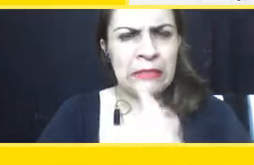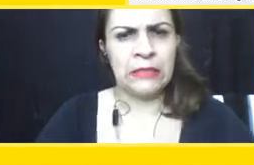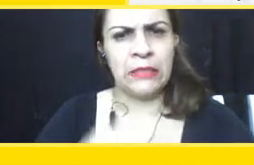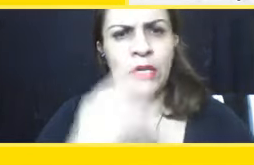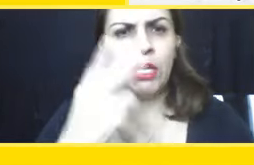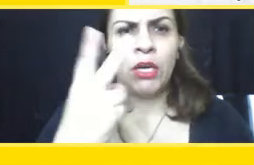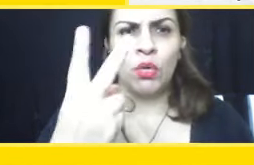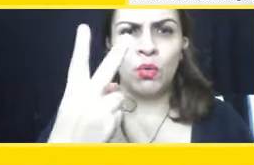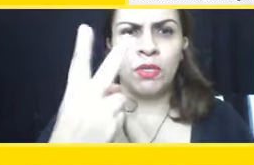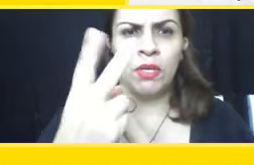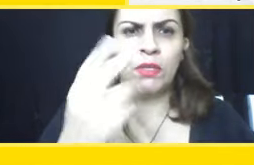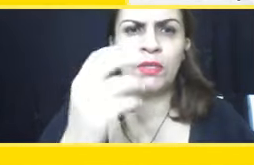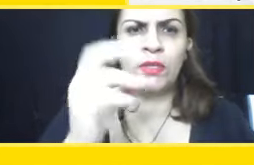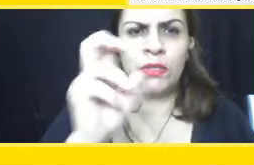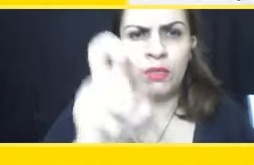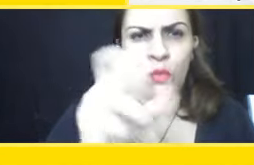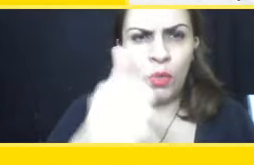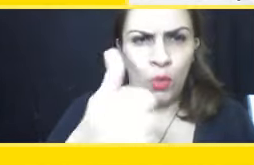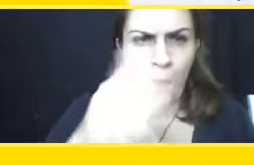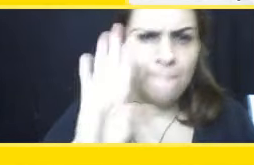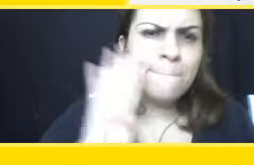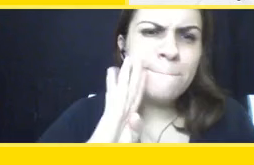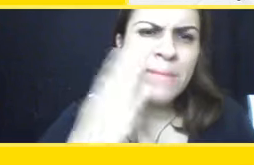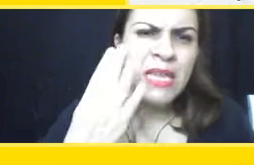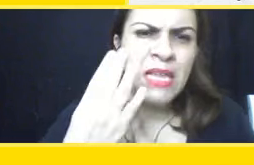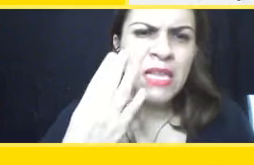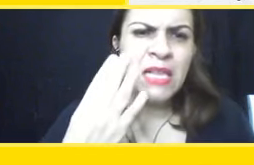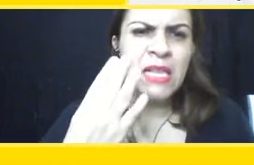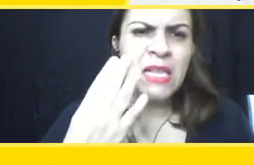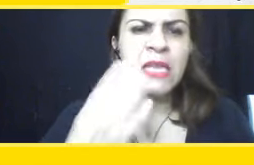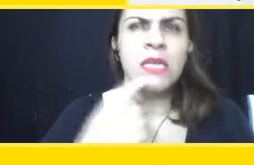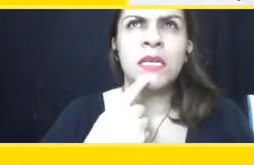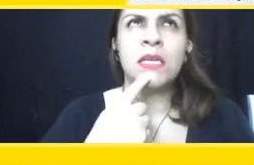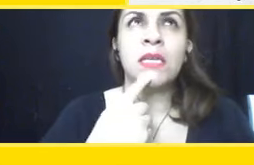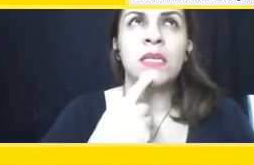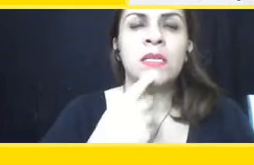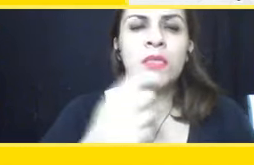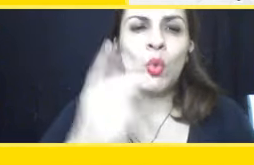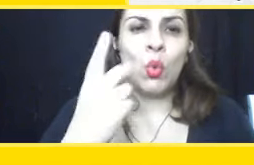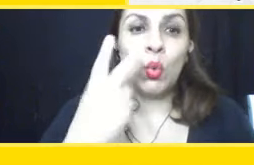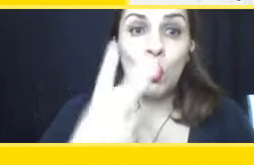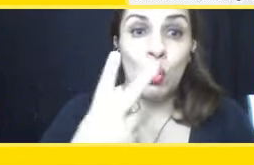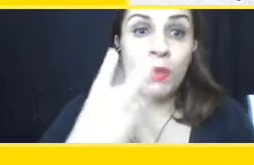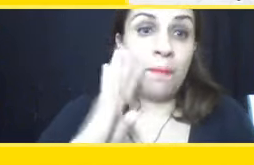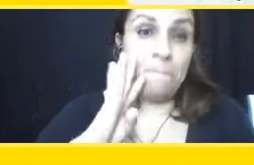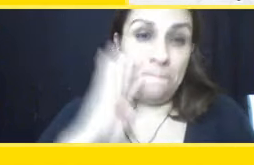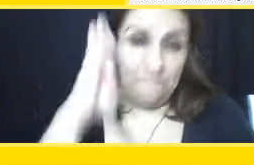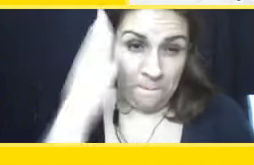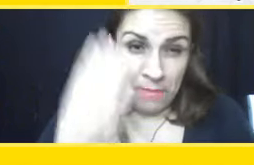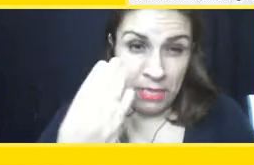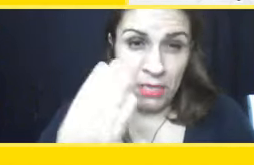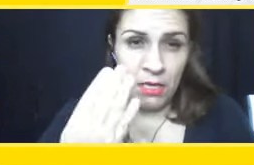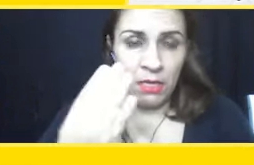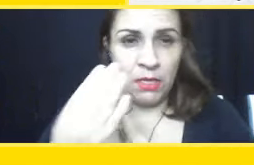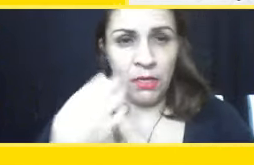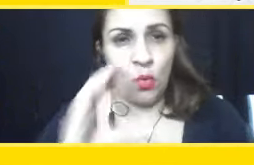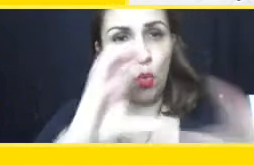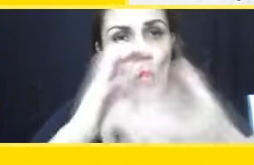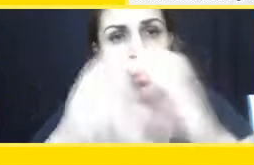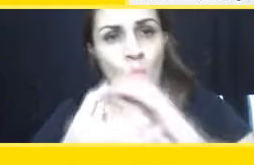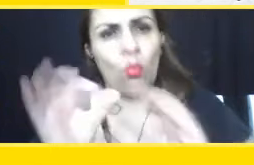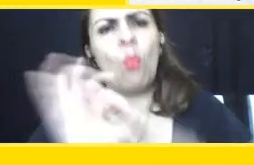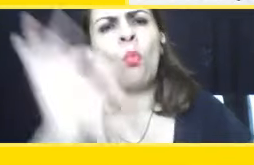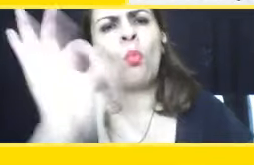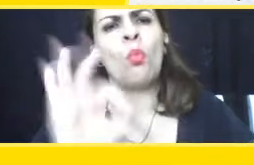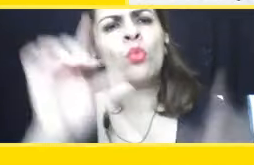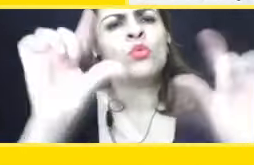251 milhões por mês, dá mais de 2 bi e pouco por ano. E essa reforma impacta em quantos por cento?